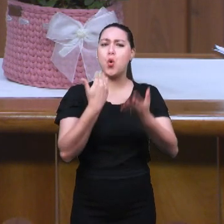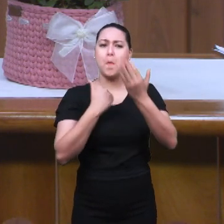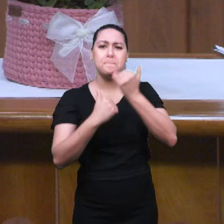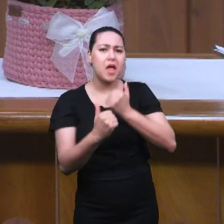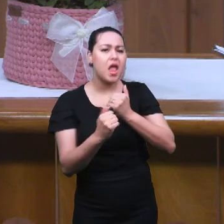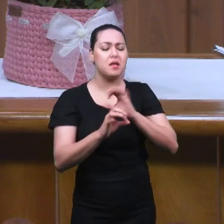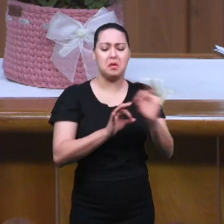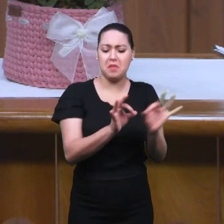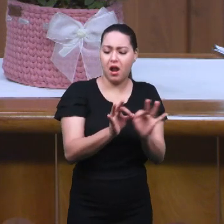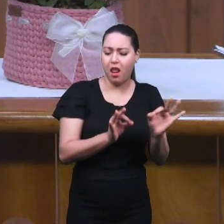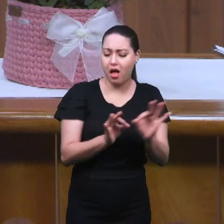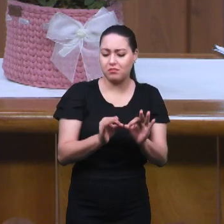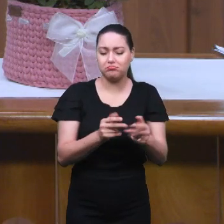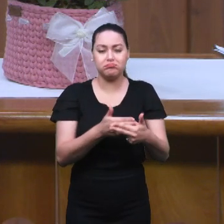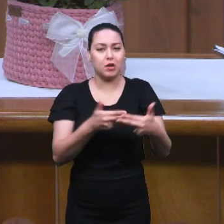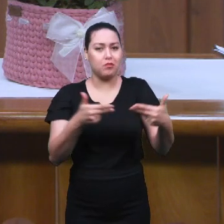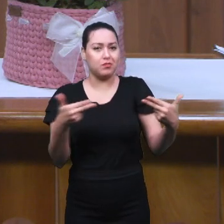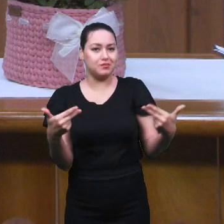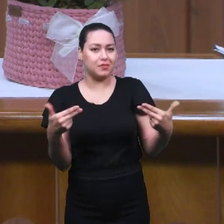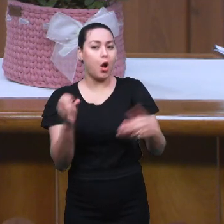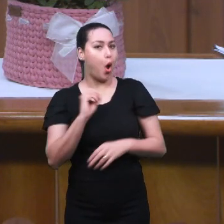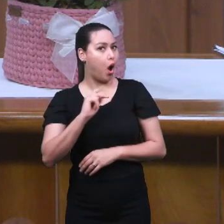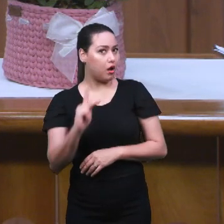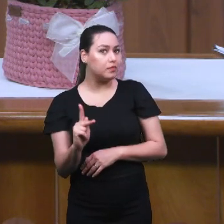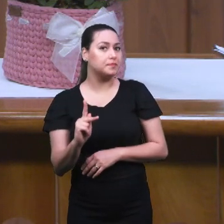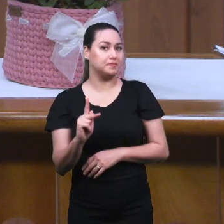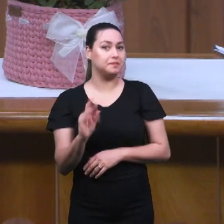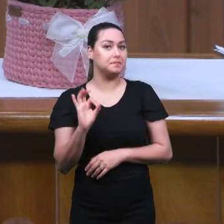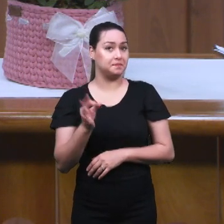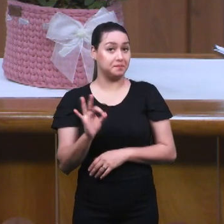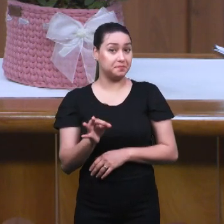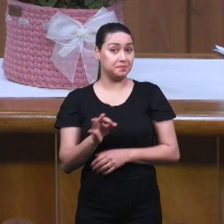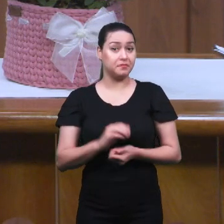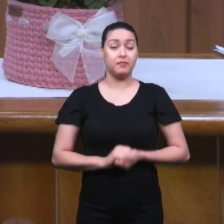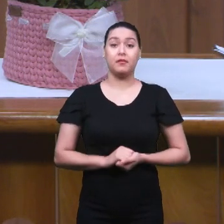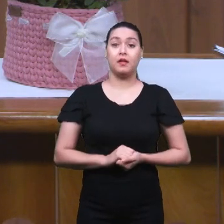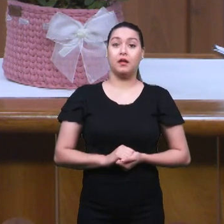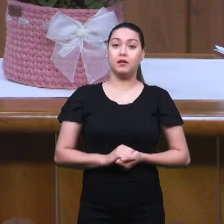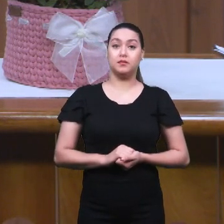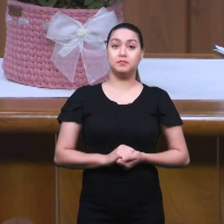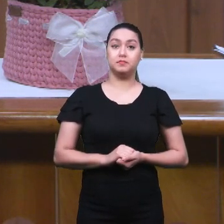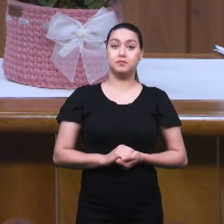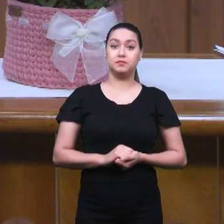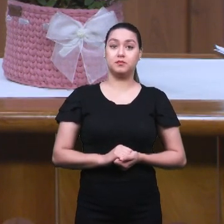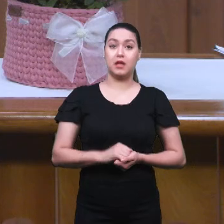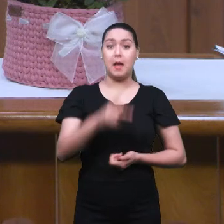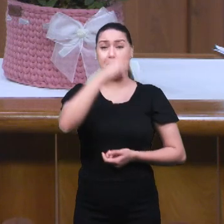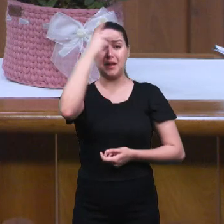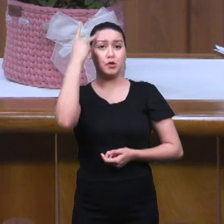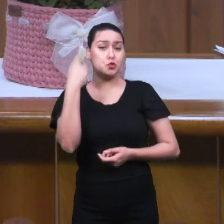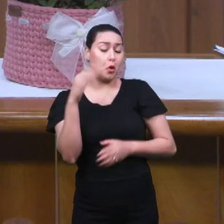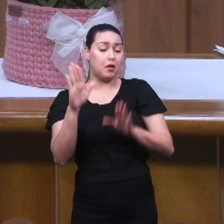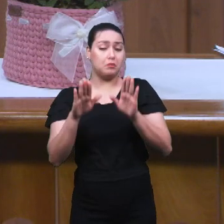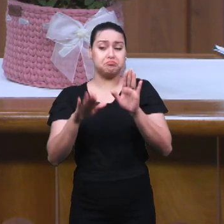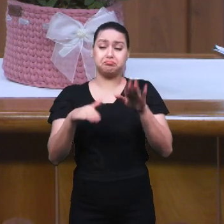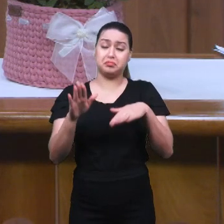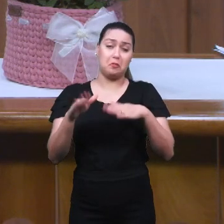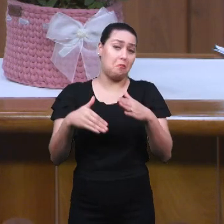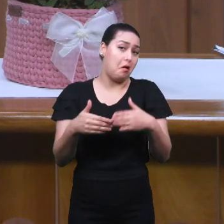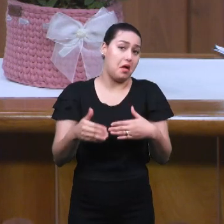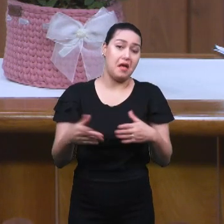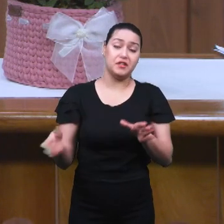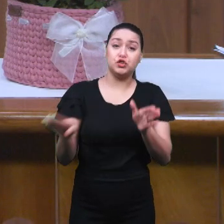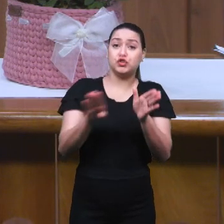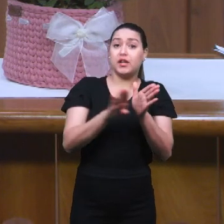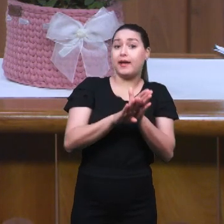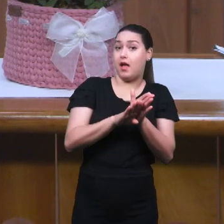alguma coisa que você queira fazer. Tá muito bem. Fulano de tal, alguém virá tal dia ou a qualquer hora